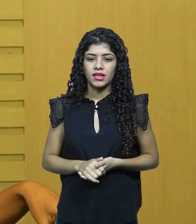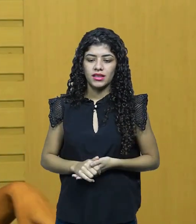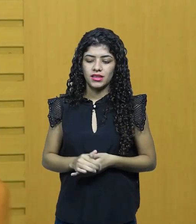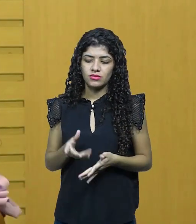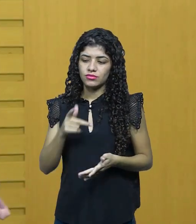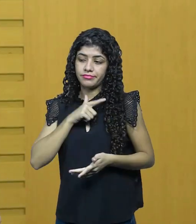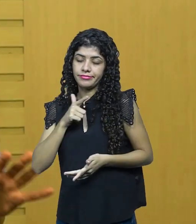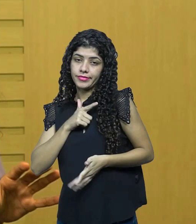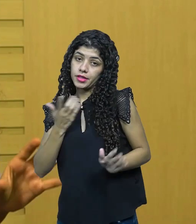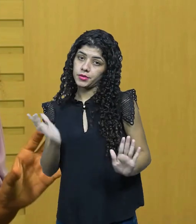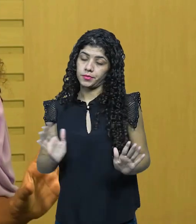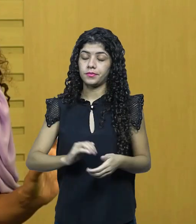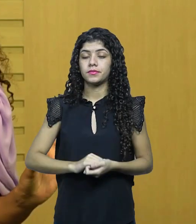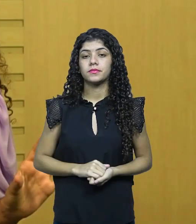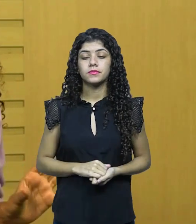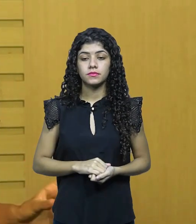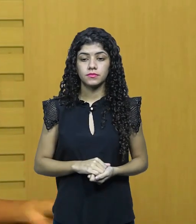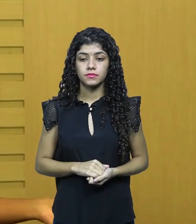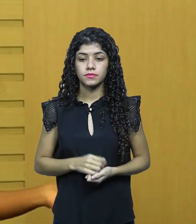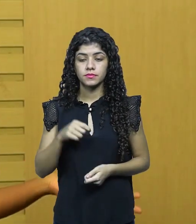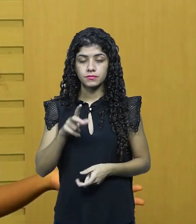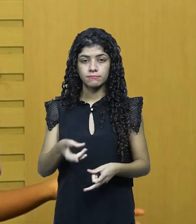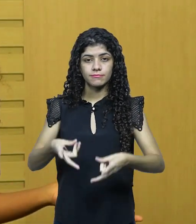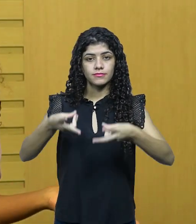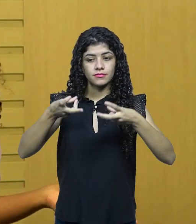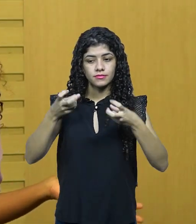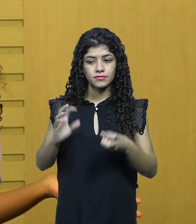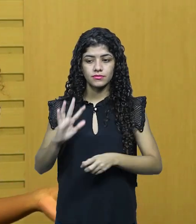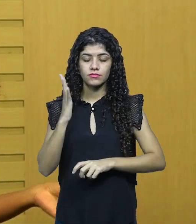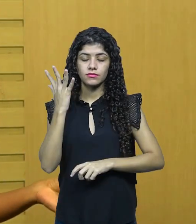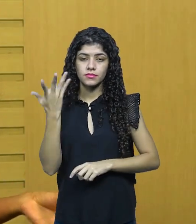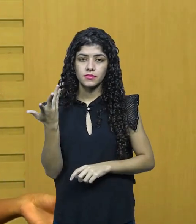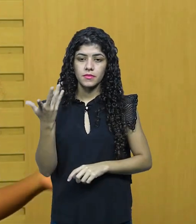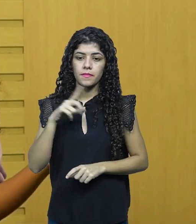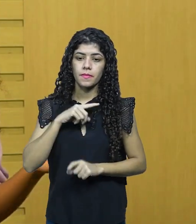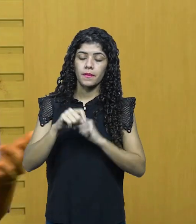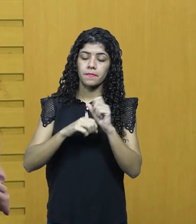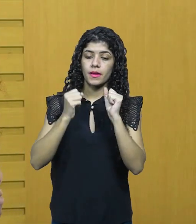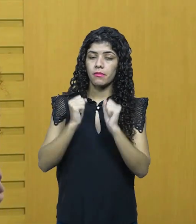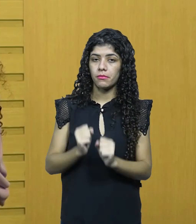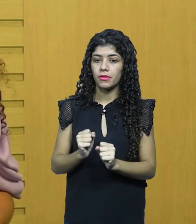xícara, porque não é elegante na cabeça dela, né? Então, vejam